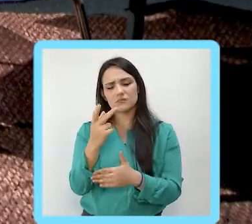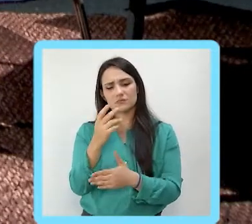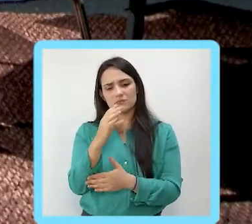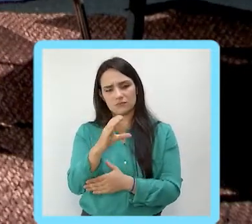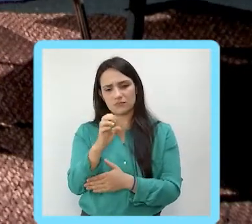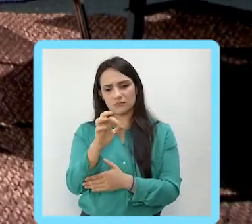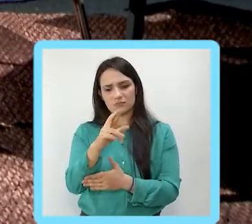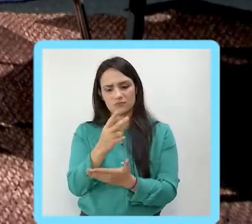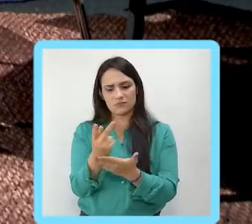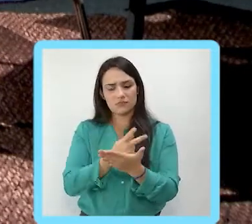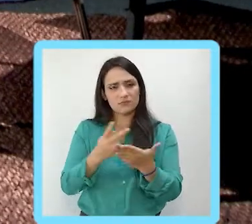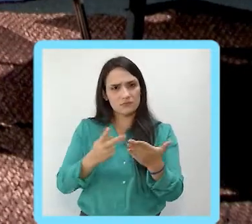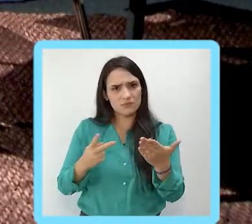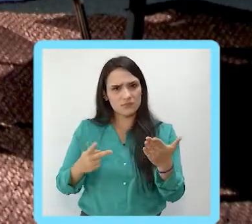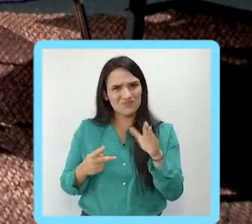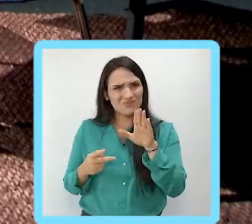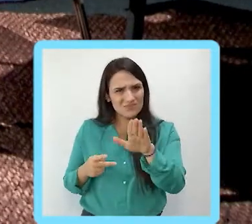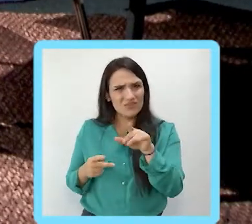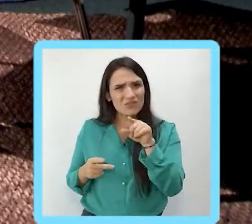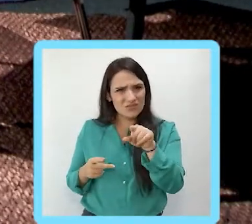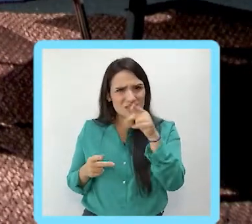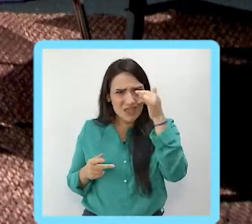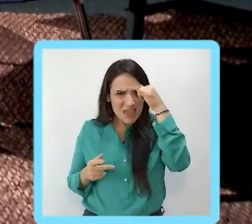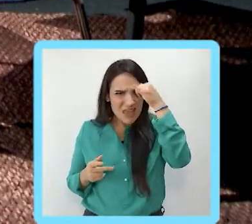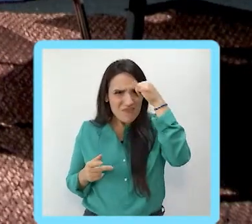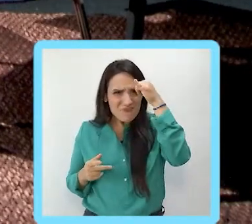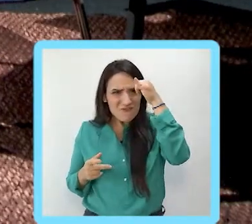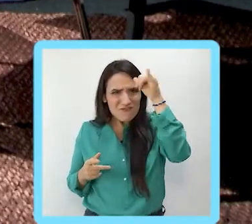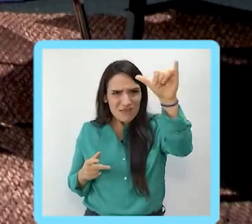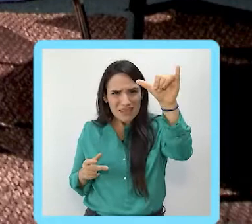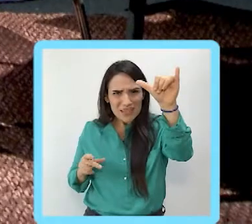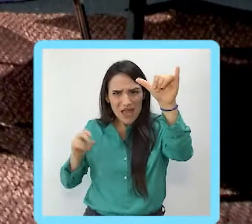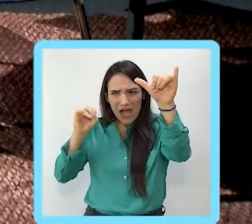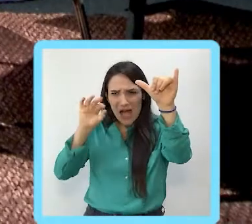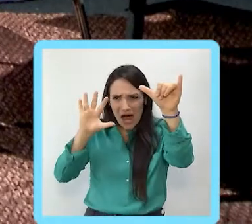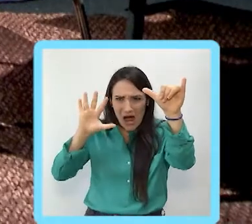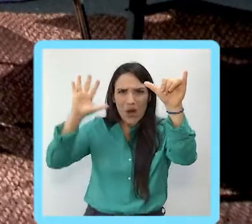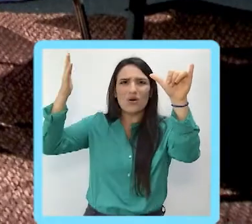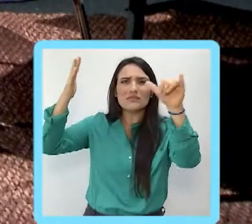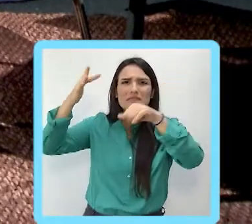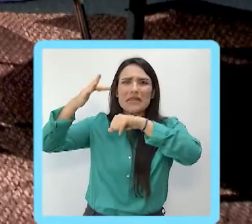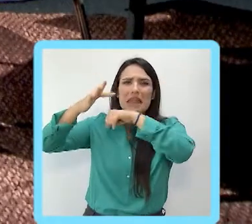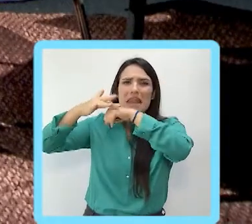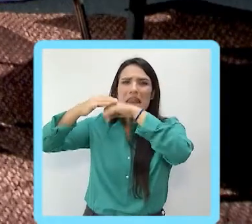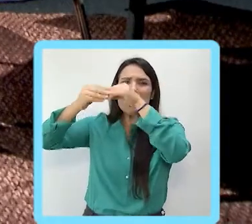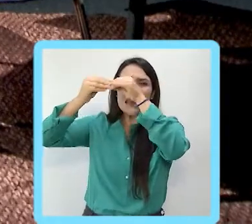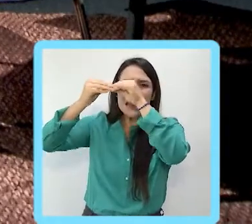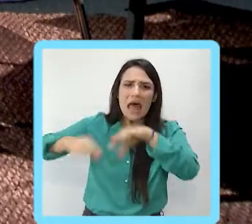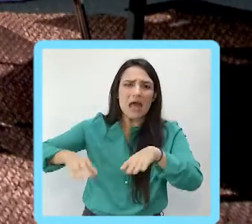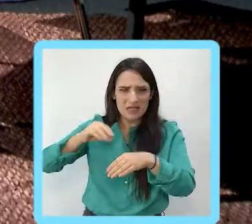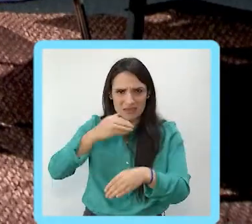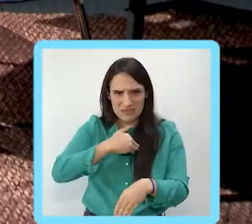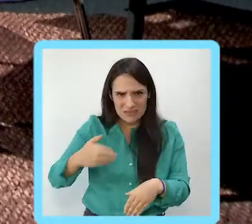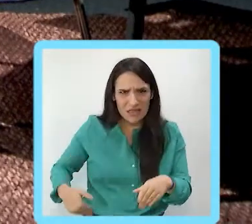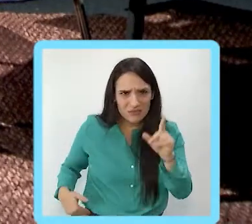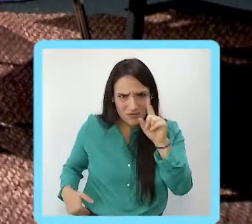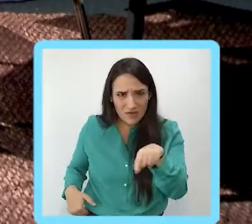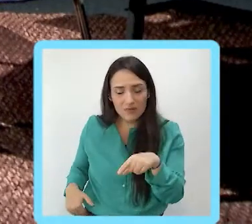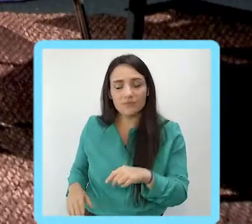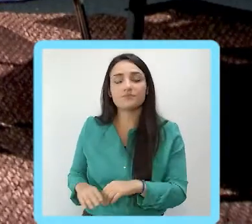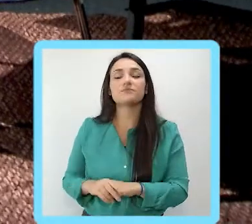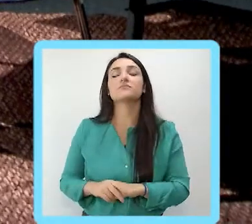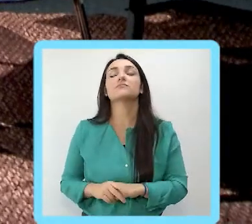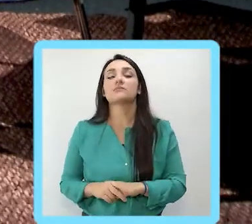pouco como é que funciona. Vocês evitam que o dano ocorra, né? Vocês orientam. E cada secretaria do Estado tem um